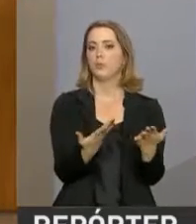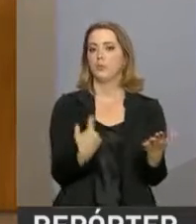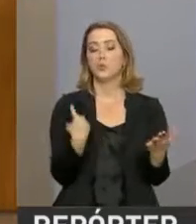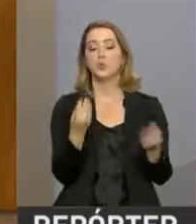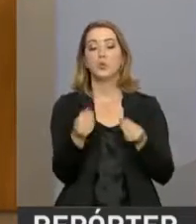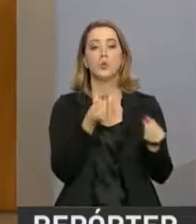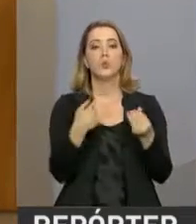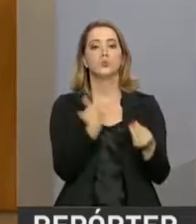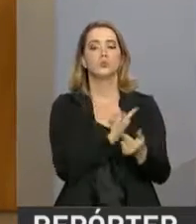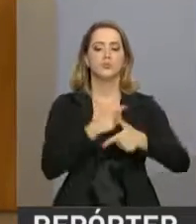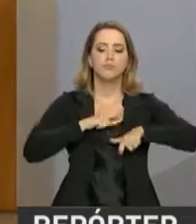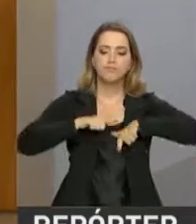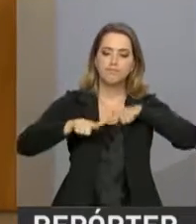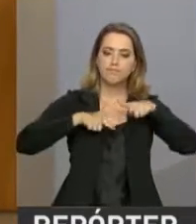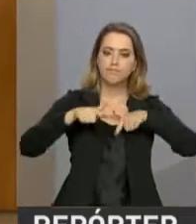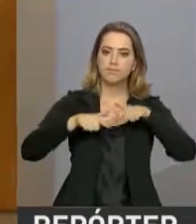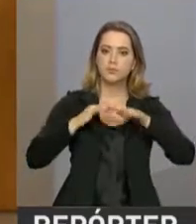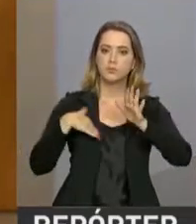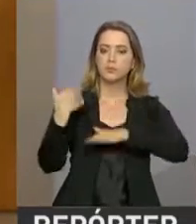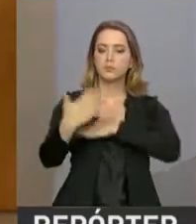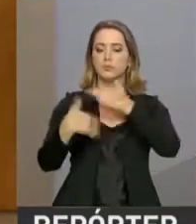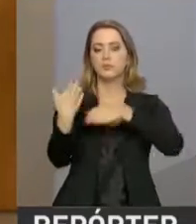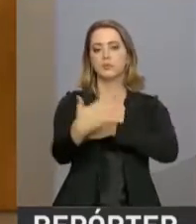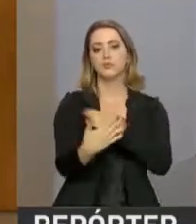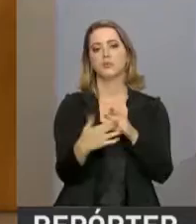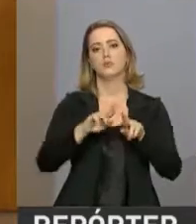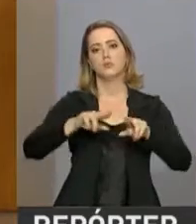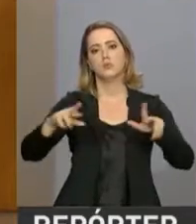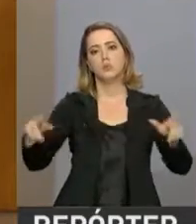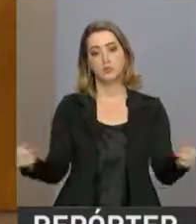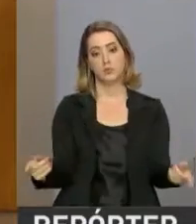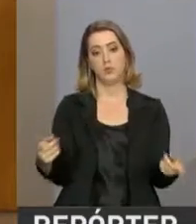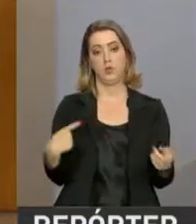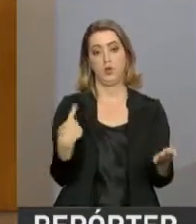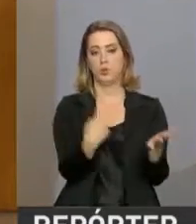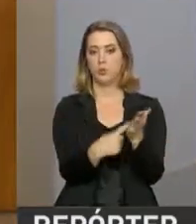nós trabalharemos vários aspectos do Acordo de Paris.